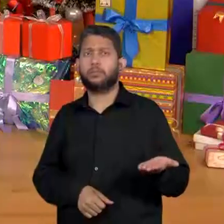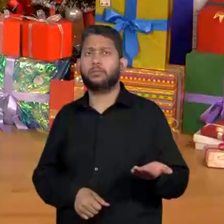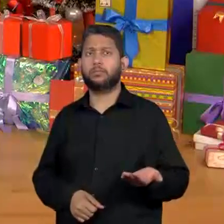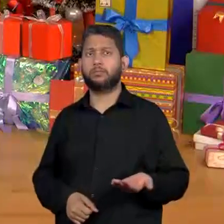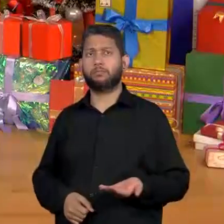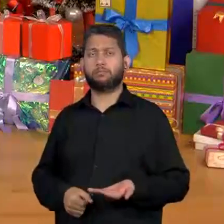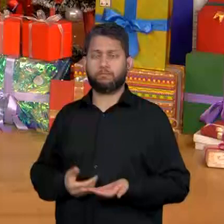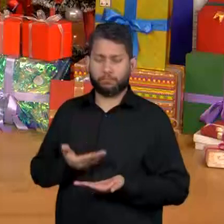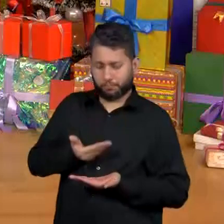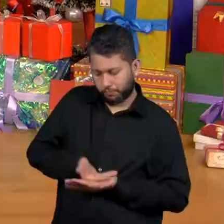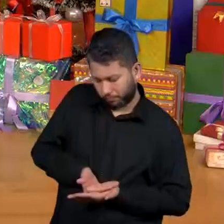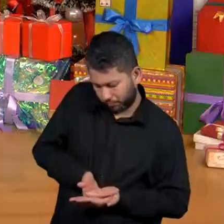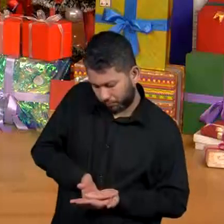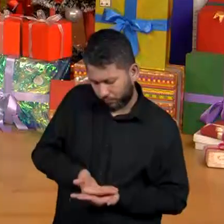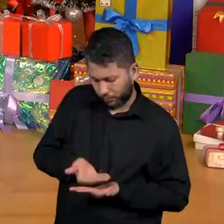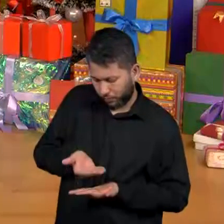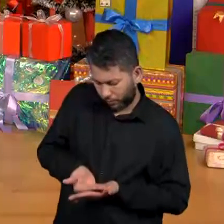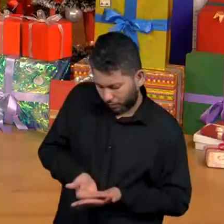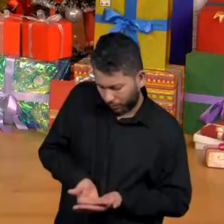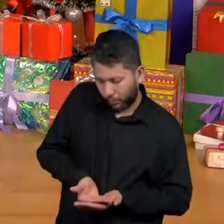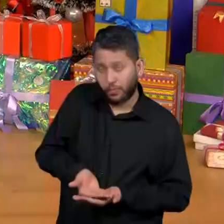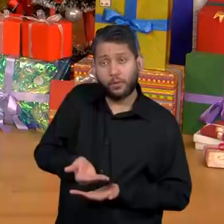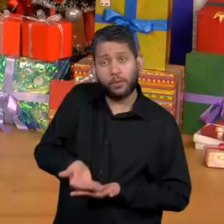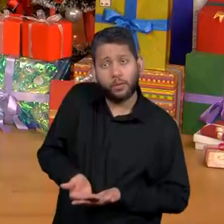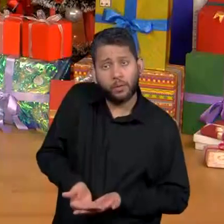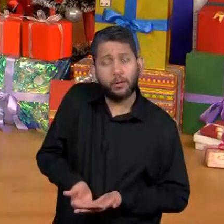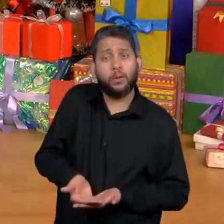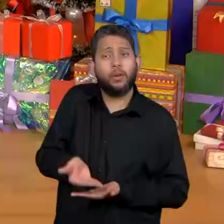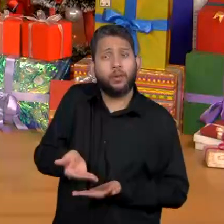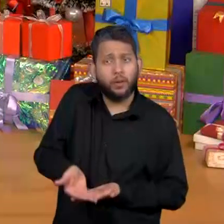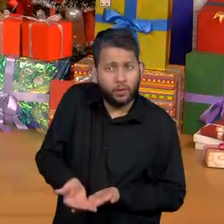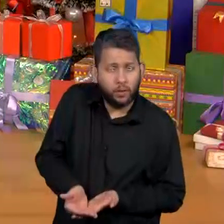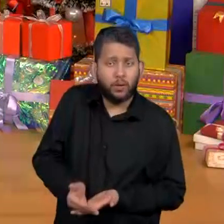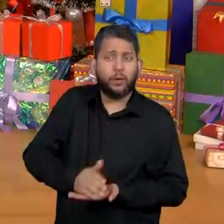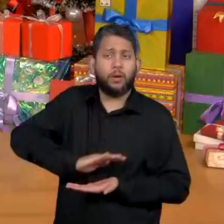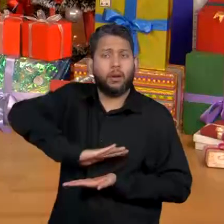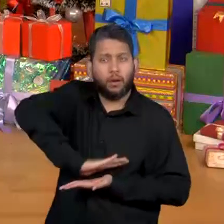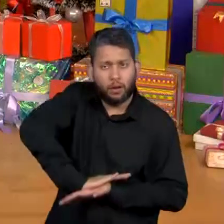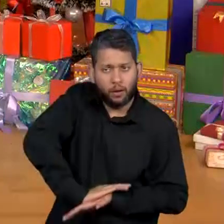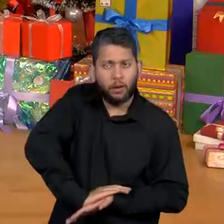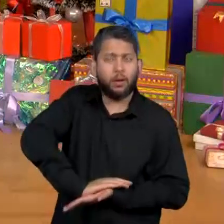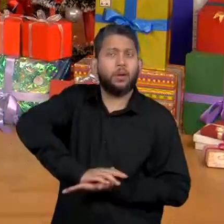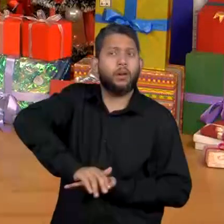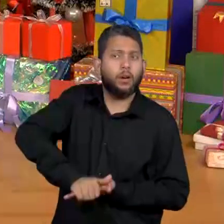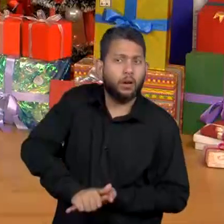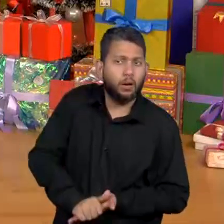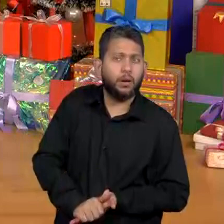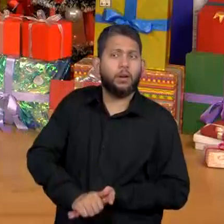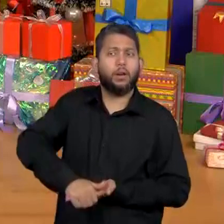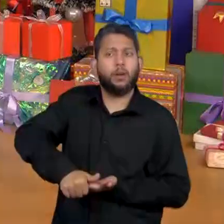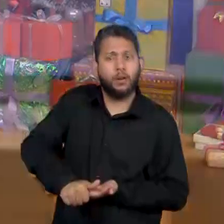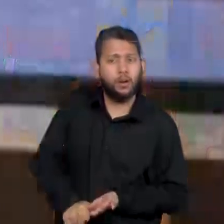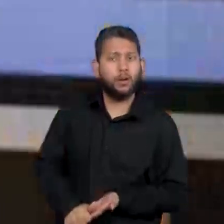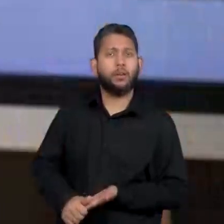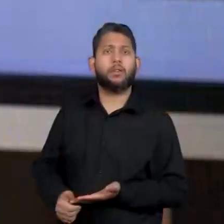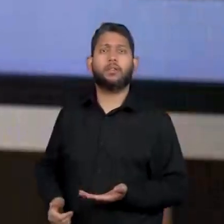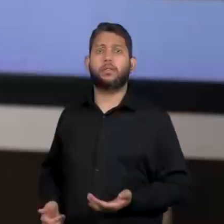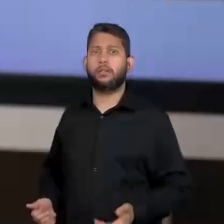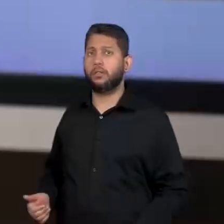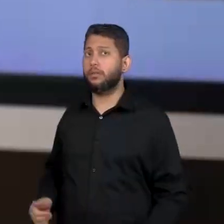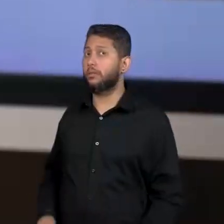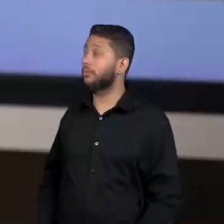favor. Isso, olha. Mais um pouquinho de água a gente vai colocando. Vou pedir para o oráculo aproximar ali um